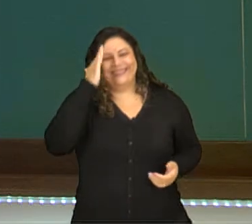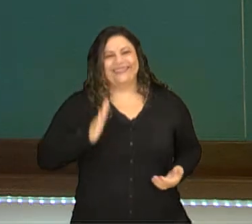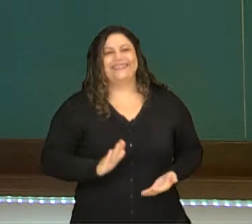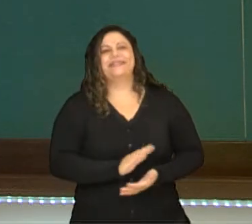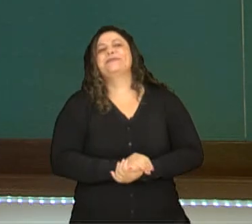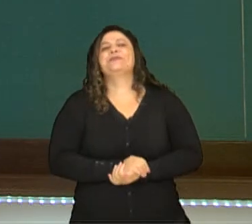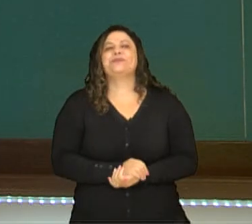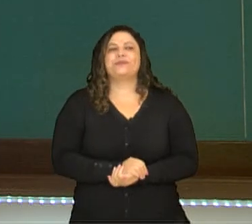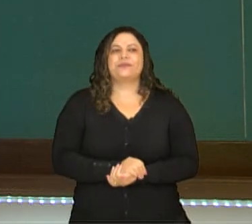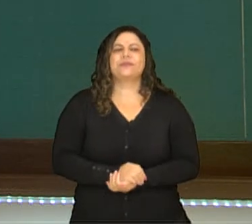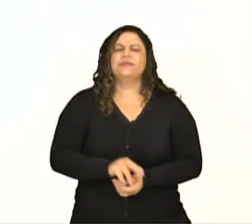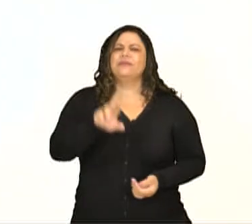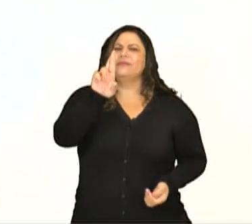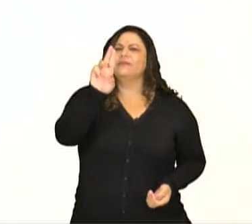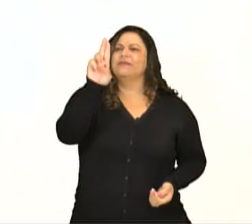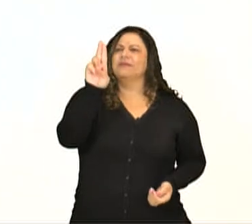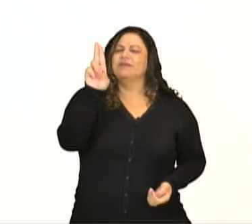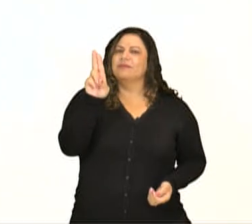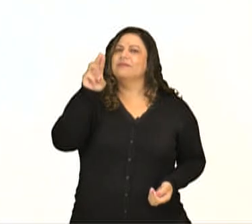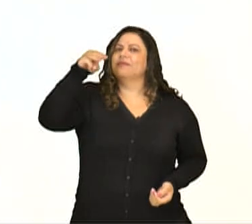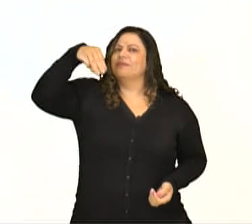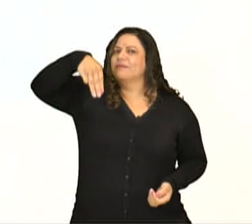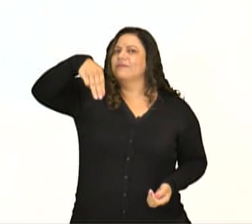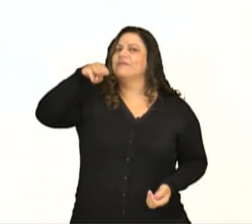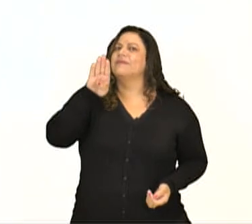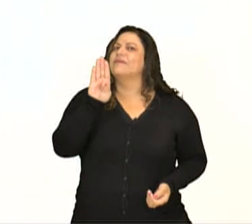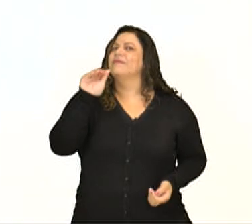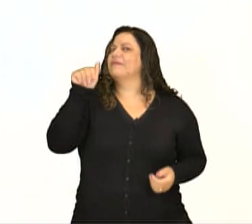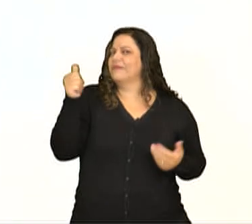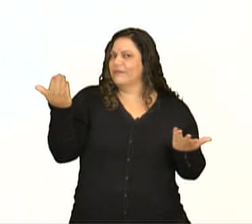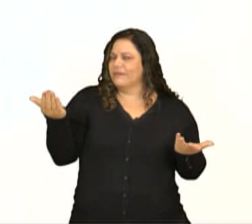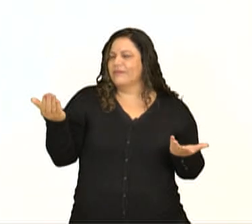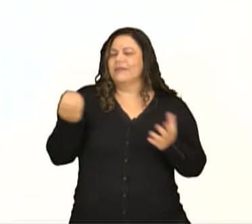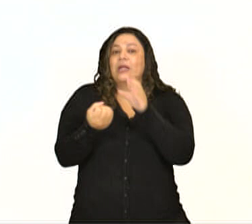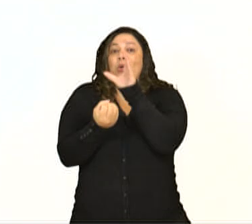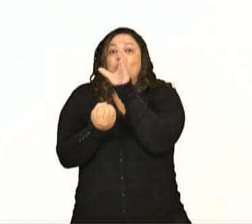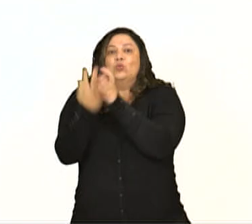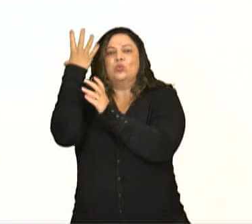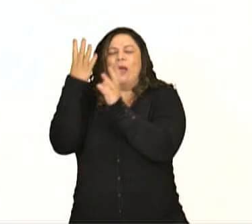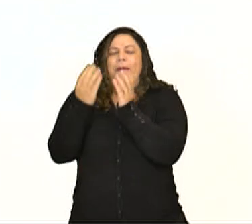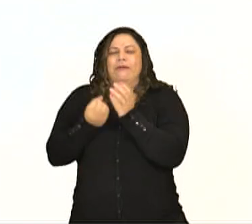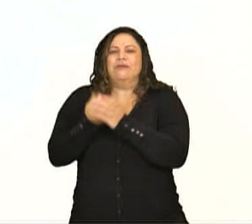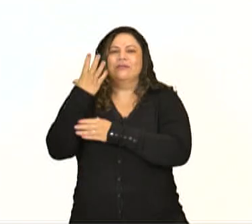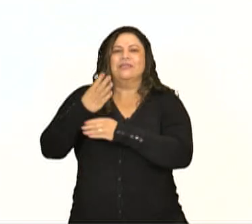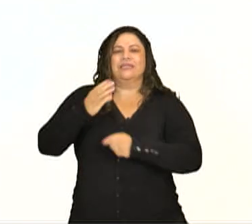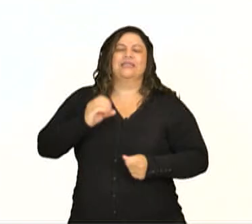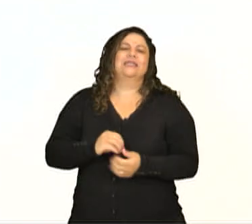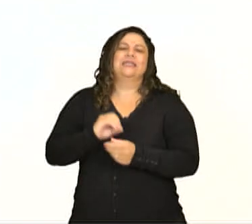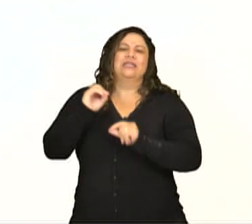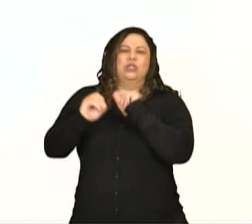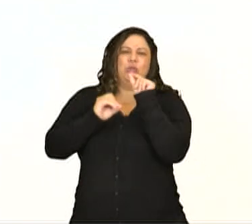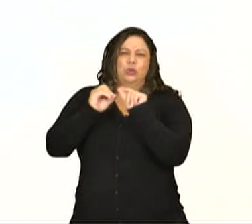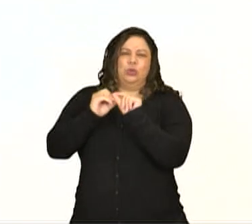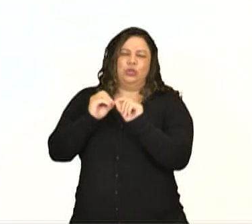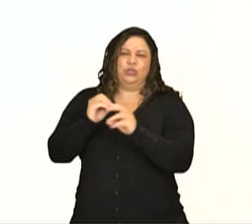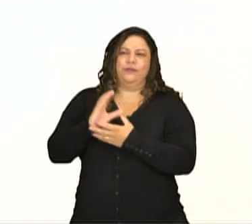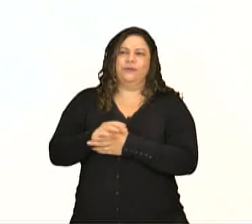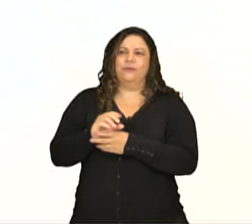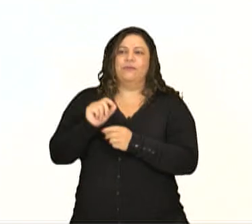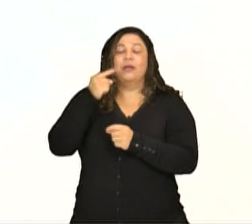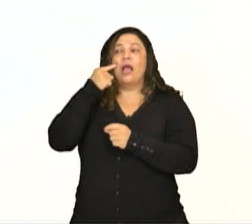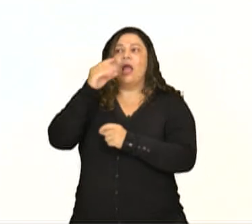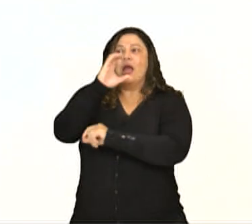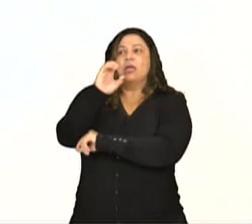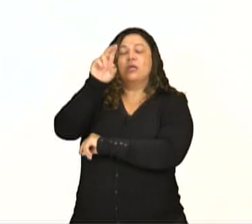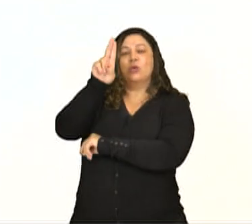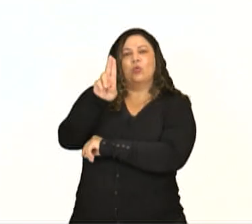E a rumba, então? A rumba surgiu em Cuba após a chegada dos espanhóis e ela também é influenciada por